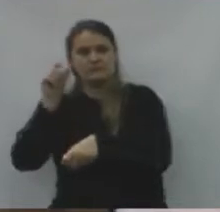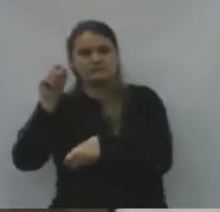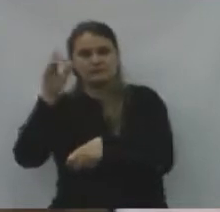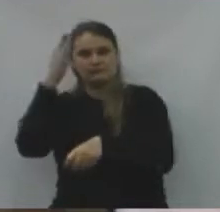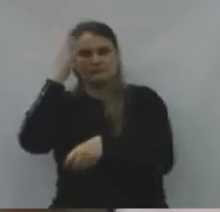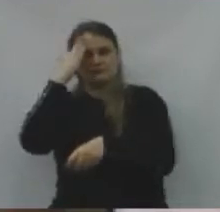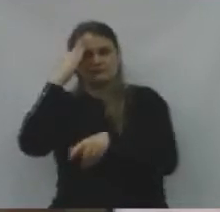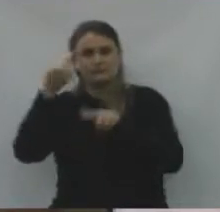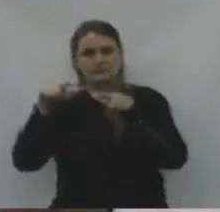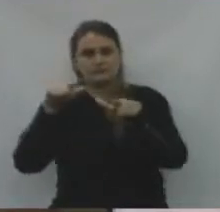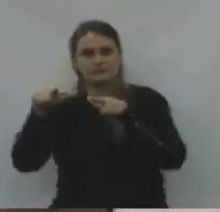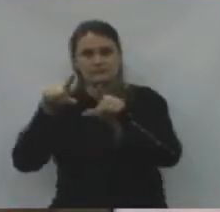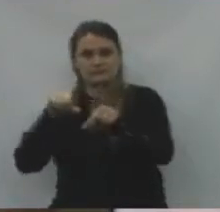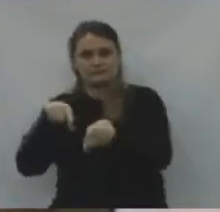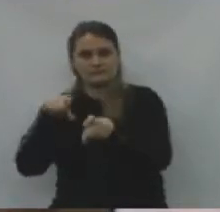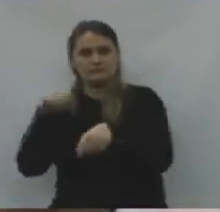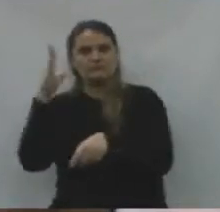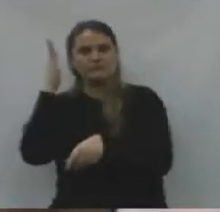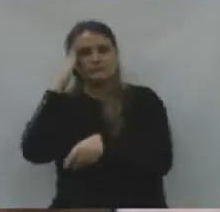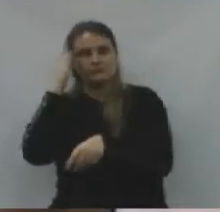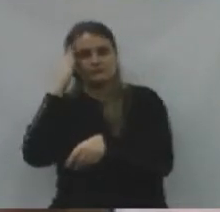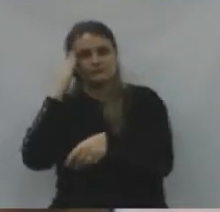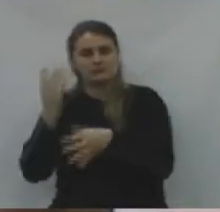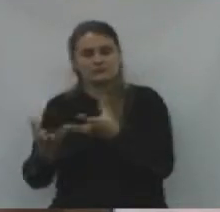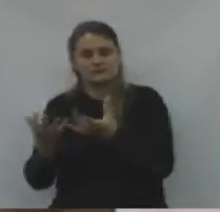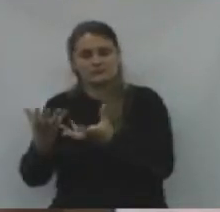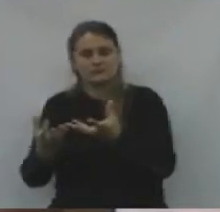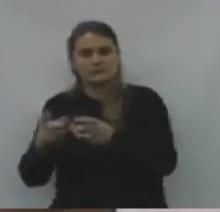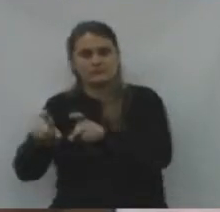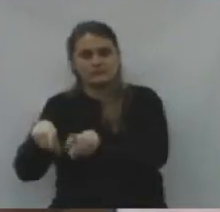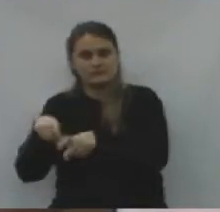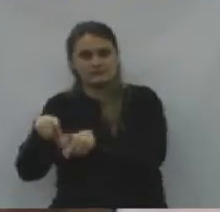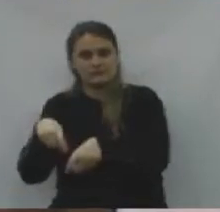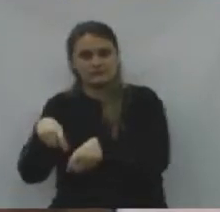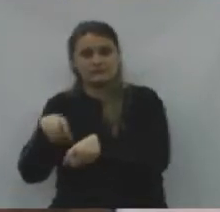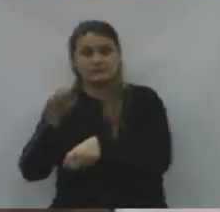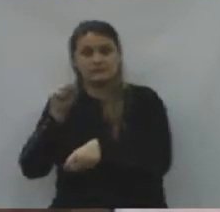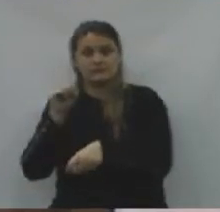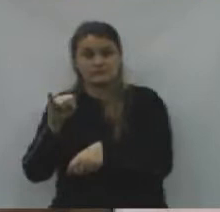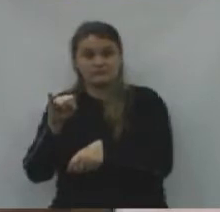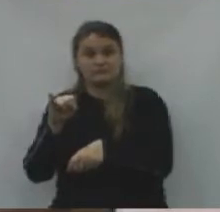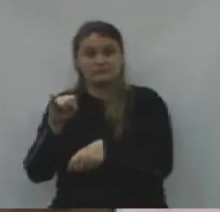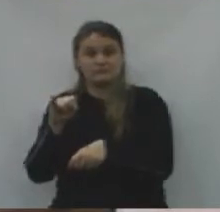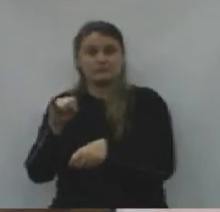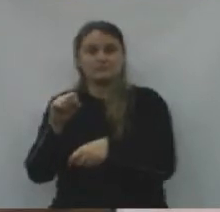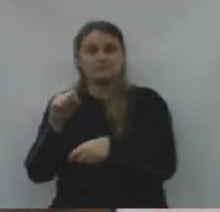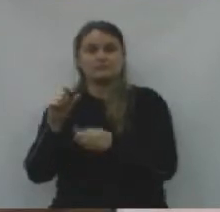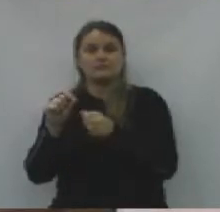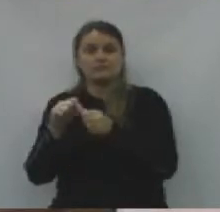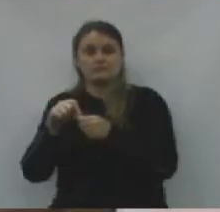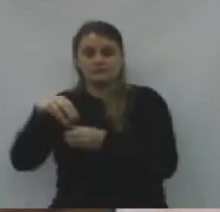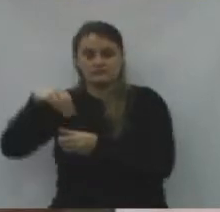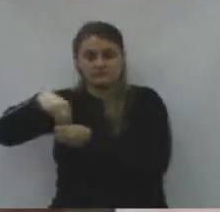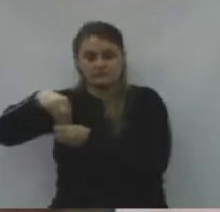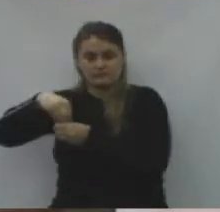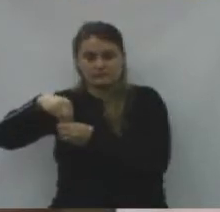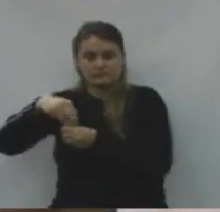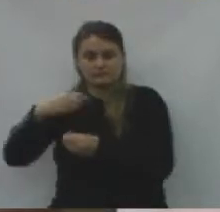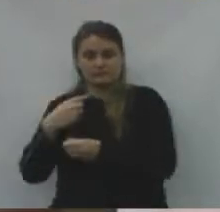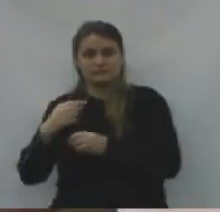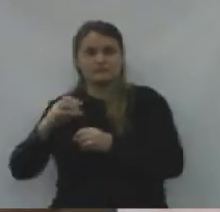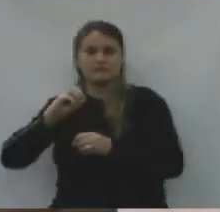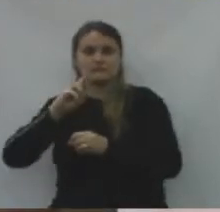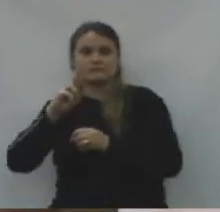rural o conhece um pouquinho sabe que a quebra de dormência dessa forma e se não se for uma forma de fazer o plantio manual ou por